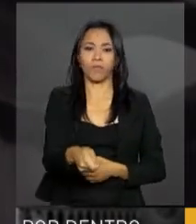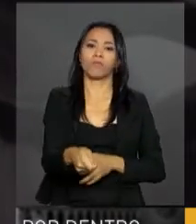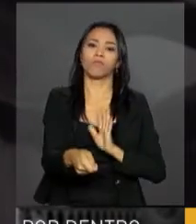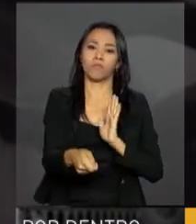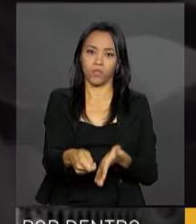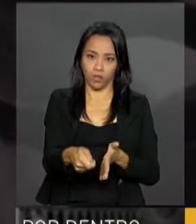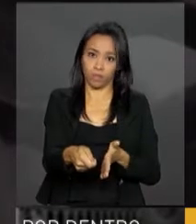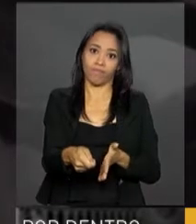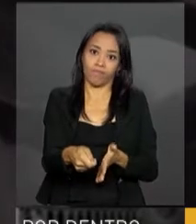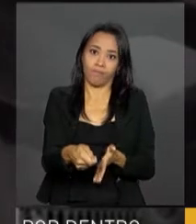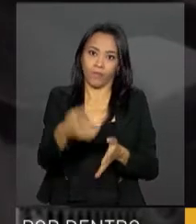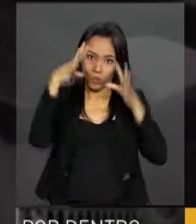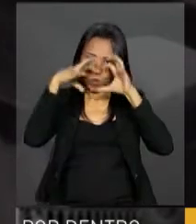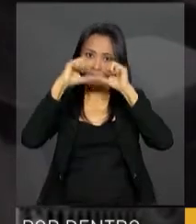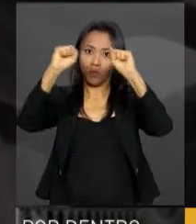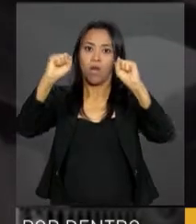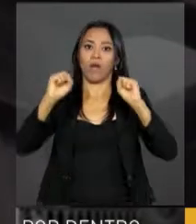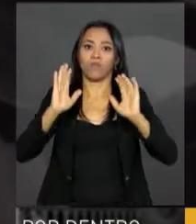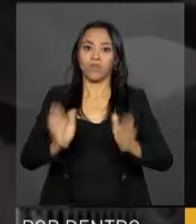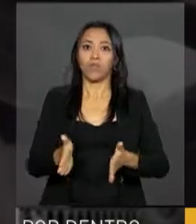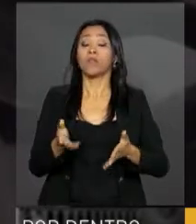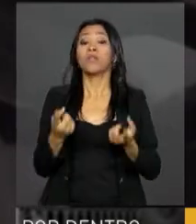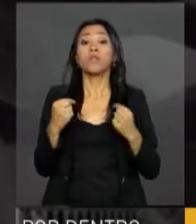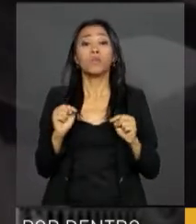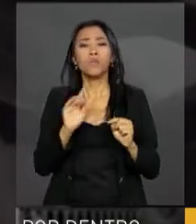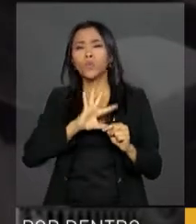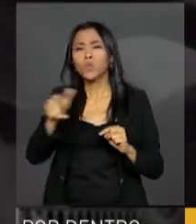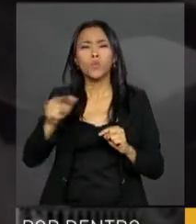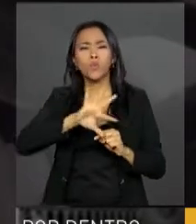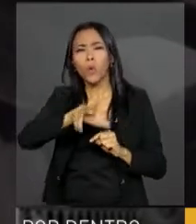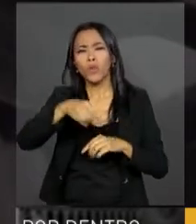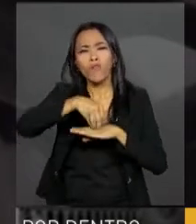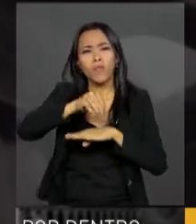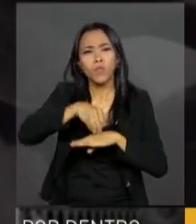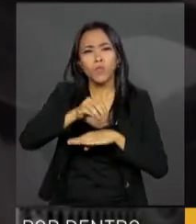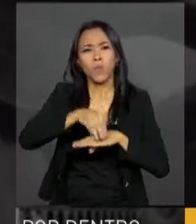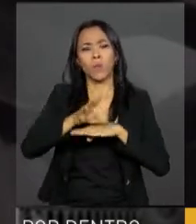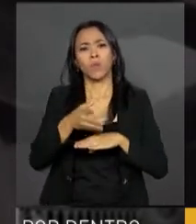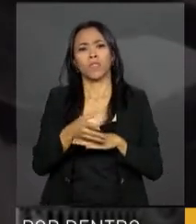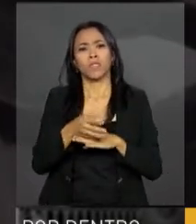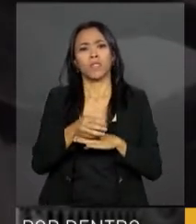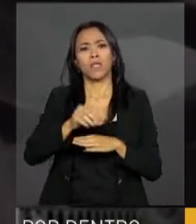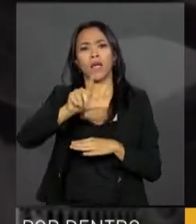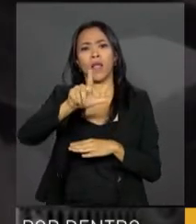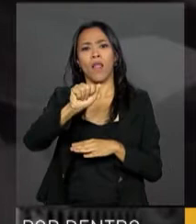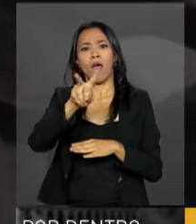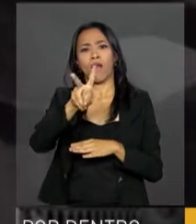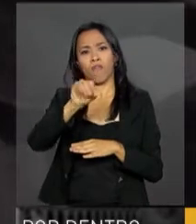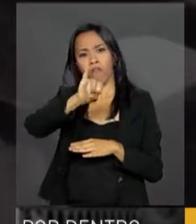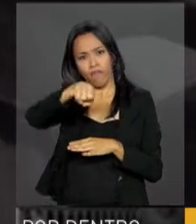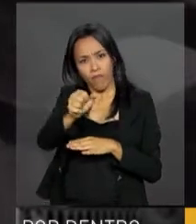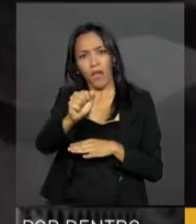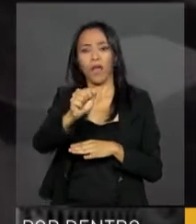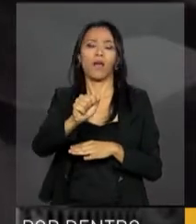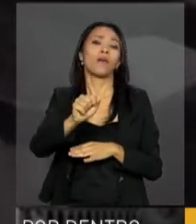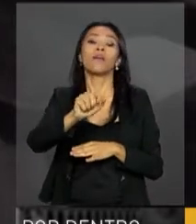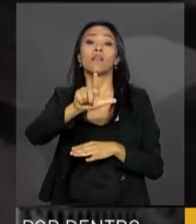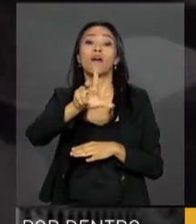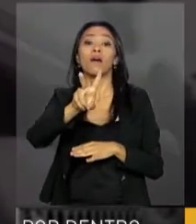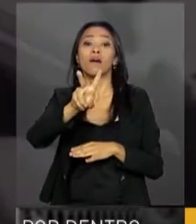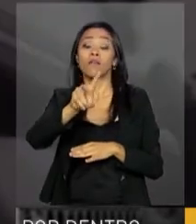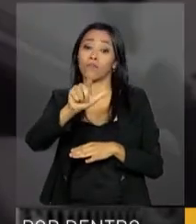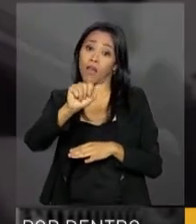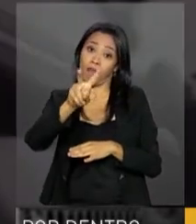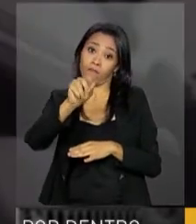Né? Toda a informação que tem sido obtida na Operação Lava Jato, nessas várias instituições